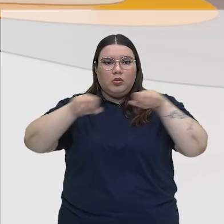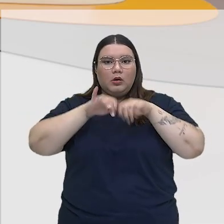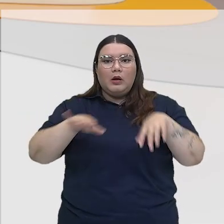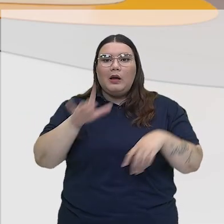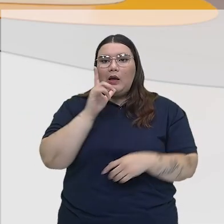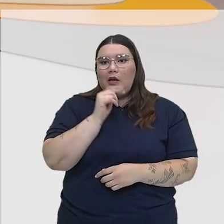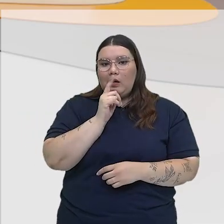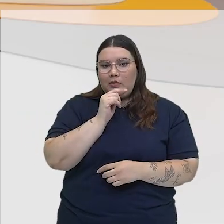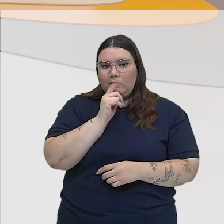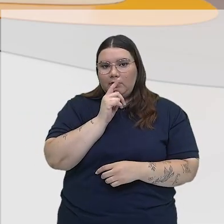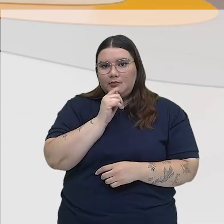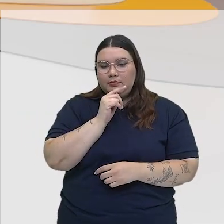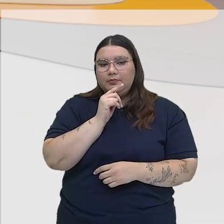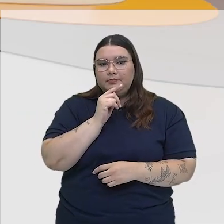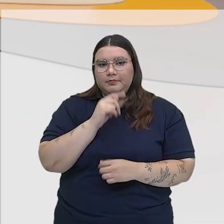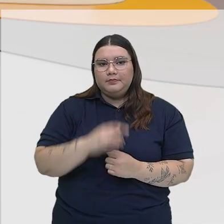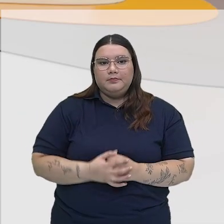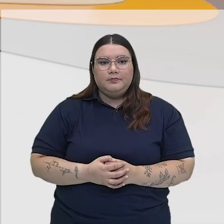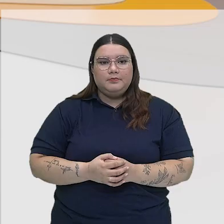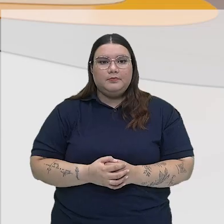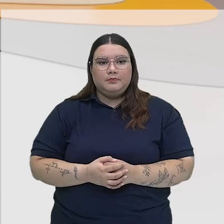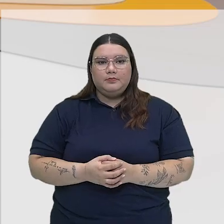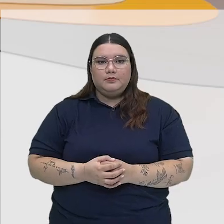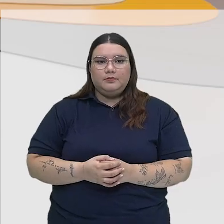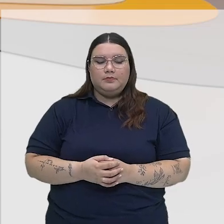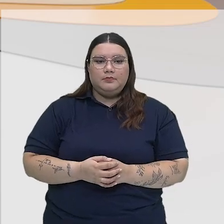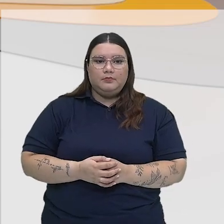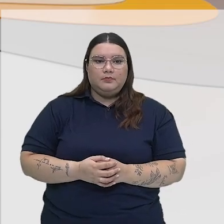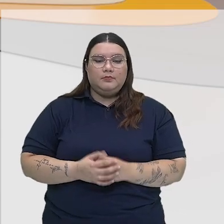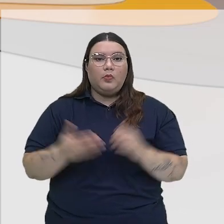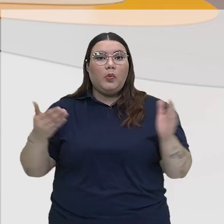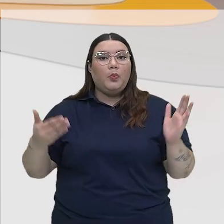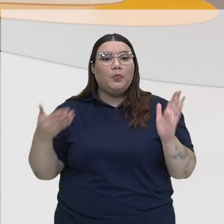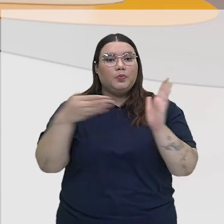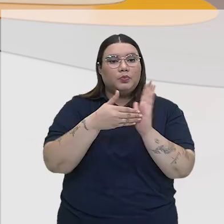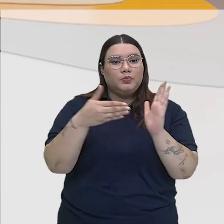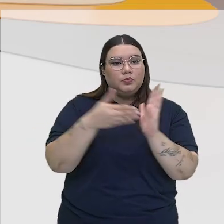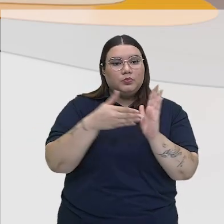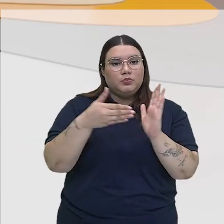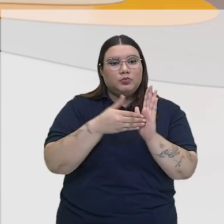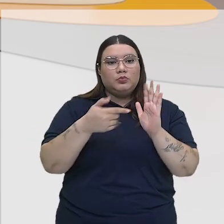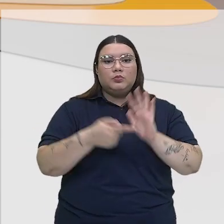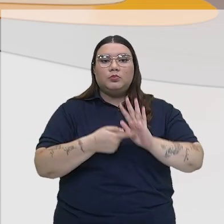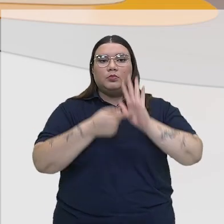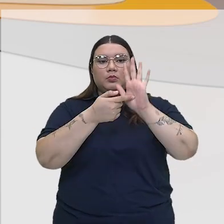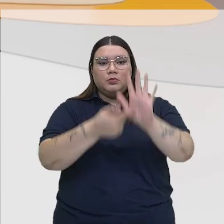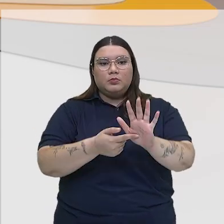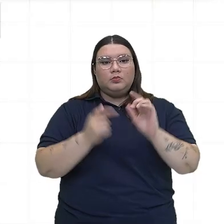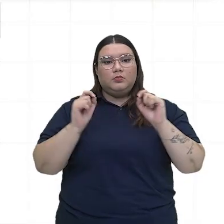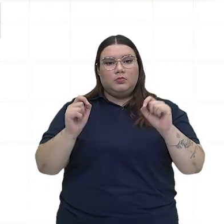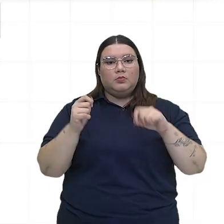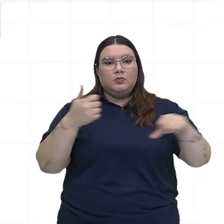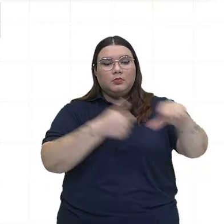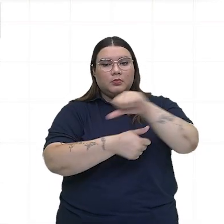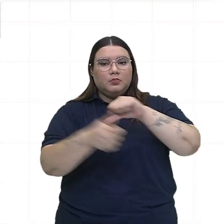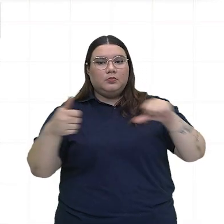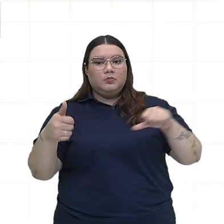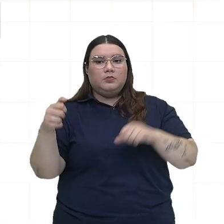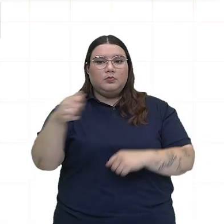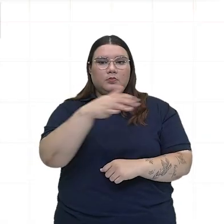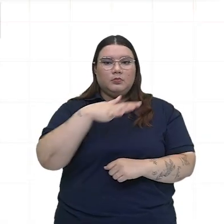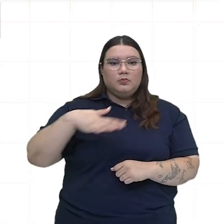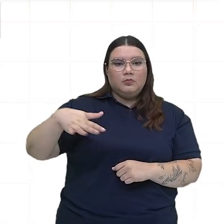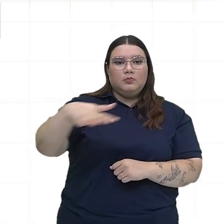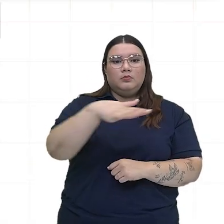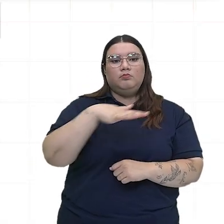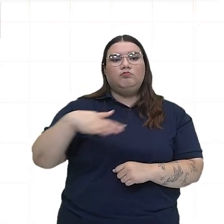desses aspersores, a água para o terreno. E para fechar a nossa aula, eu trago para vocês a transformação